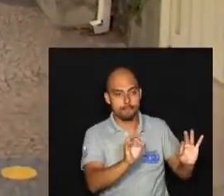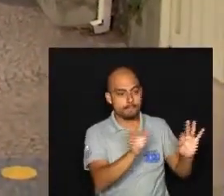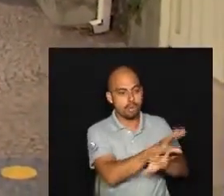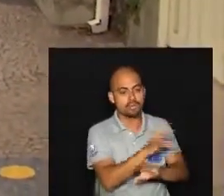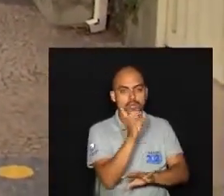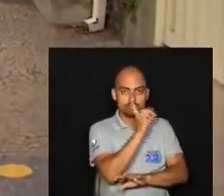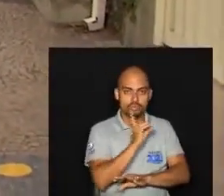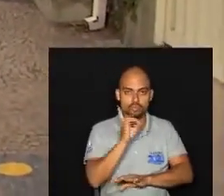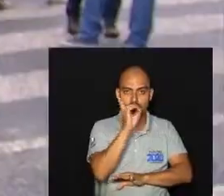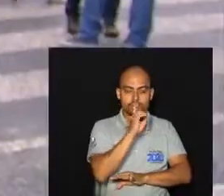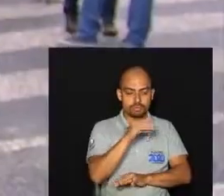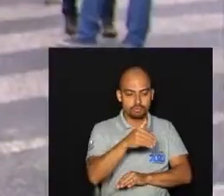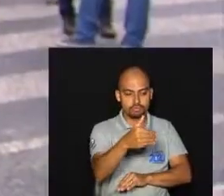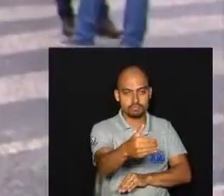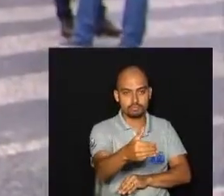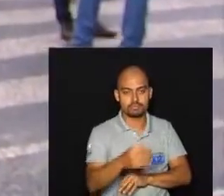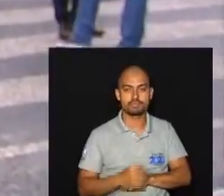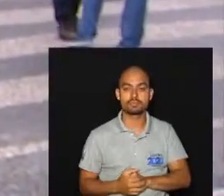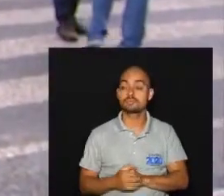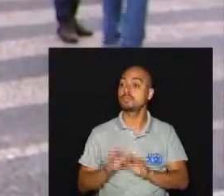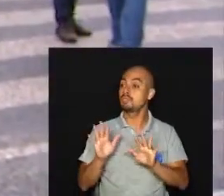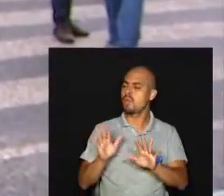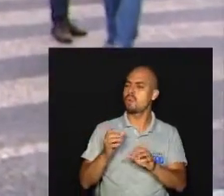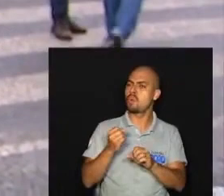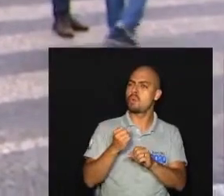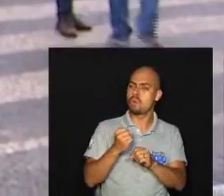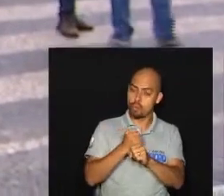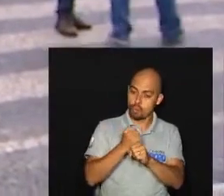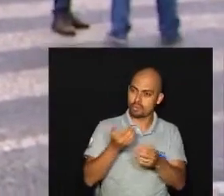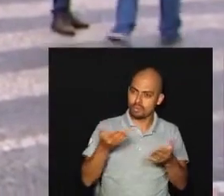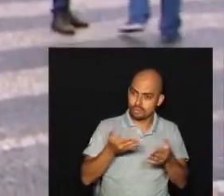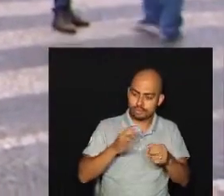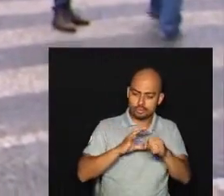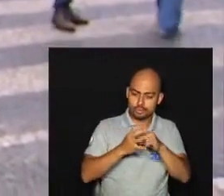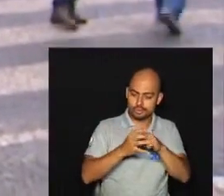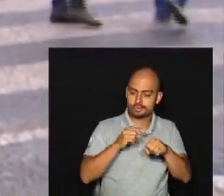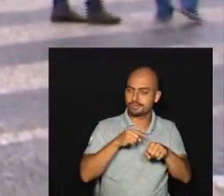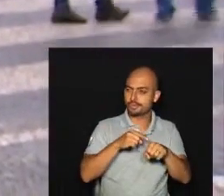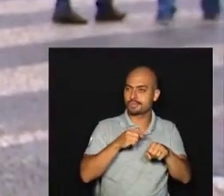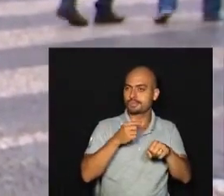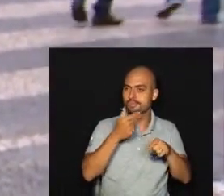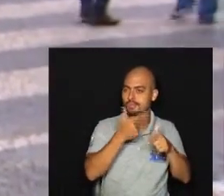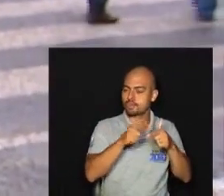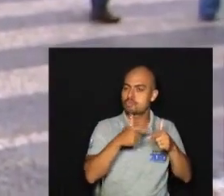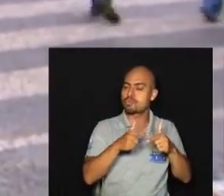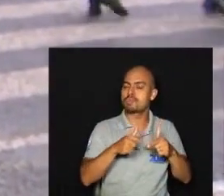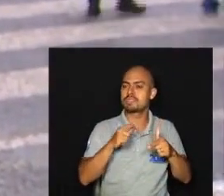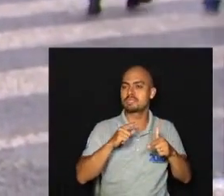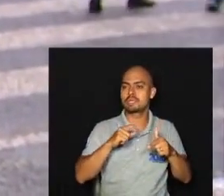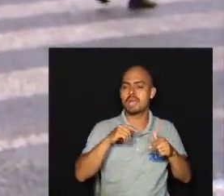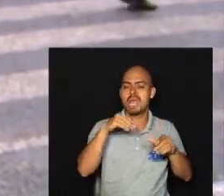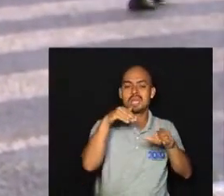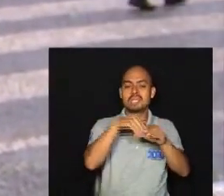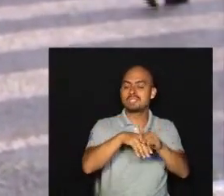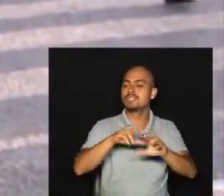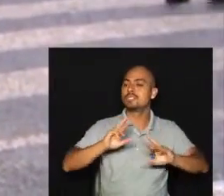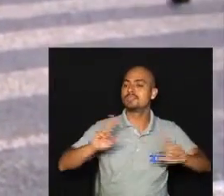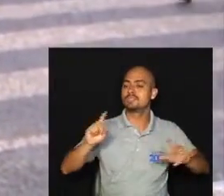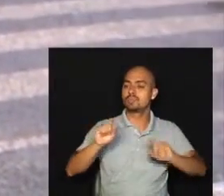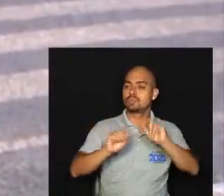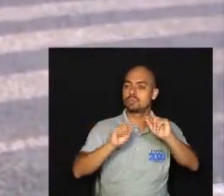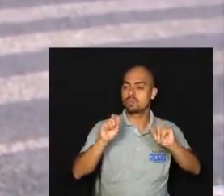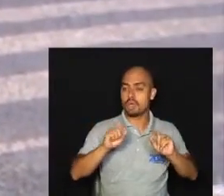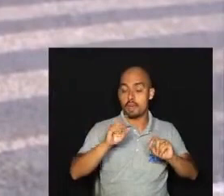domingo. Agora, esse ano, por conta da pandemia do coronavírus, né, por conta da Covid-19, a eleição está um pouco diferente.